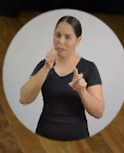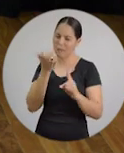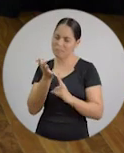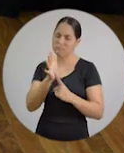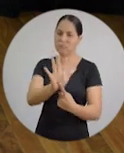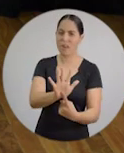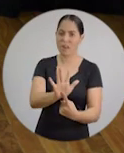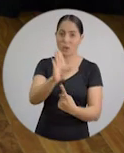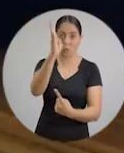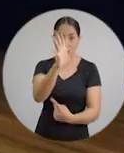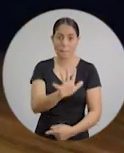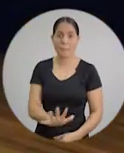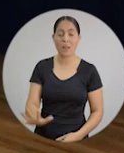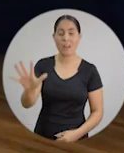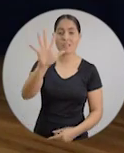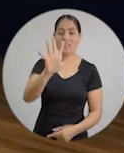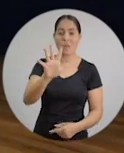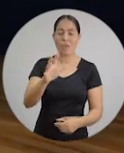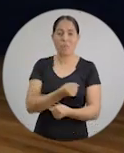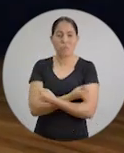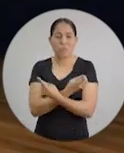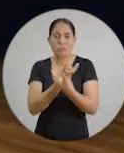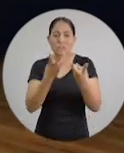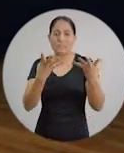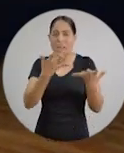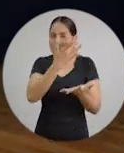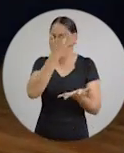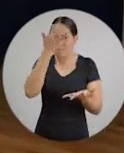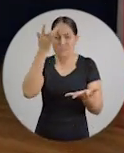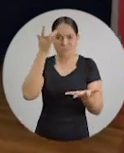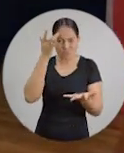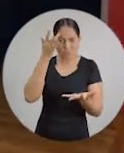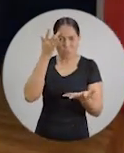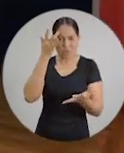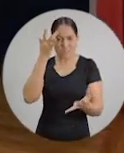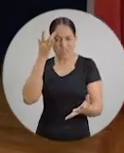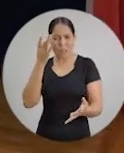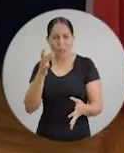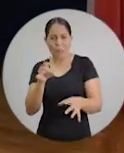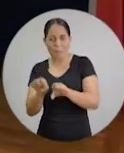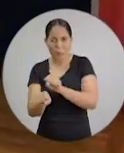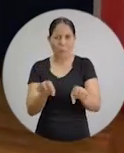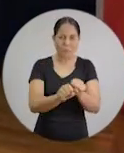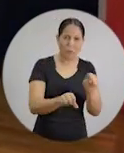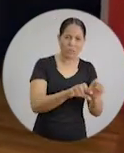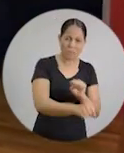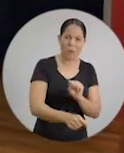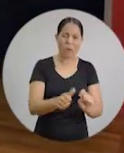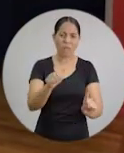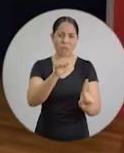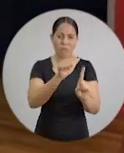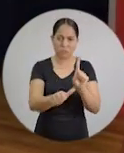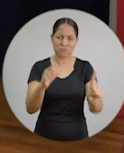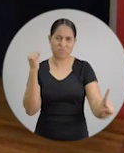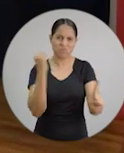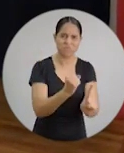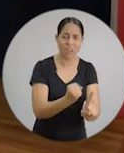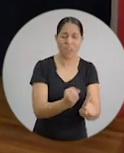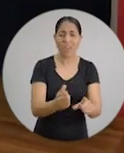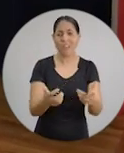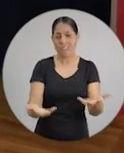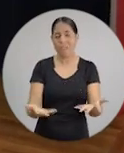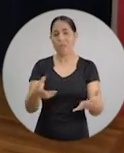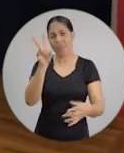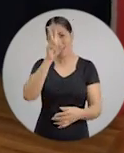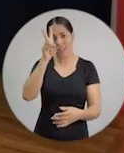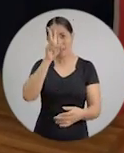a gente sabe que é um tema que, querendo ou não, hoje está em destaque no Brasil justamente por causa dos números de feminicídios. A gente vai